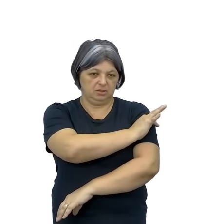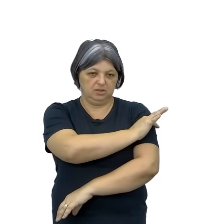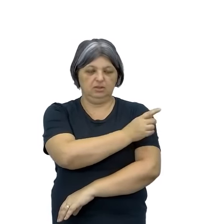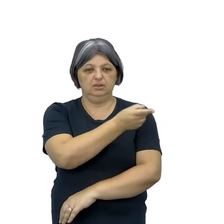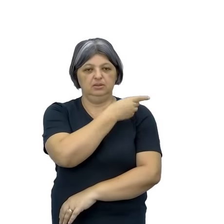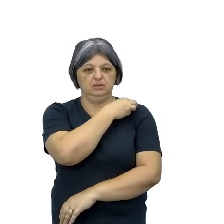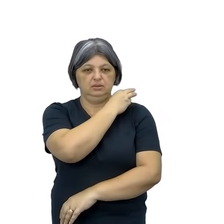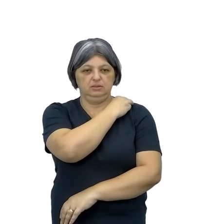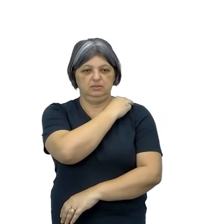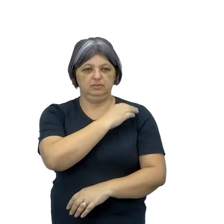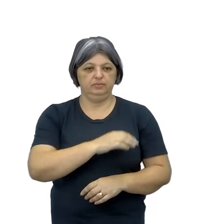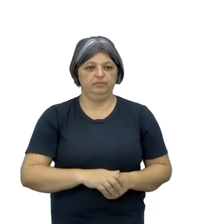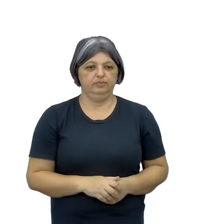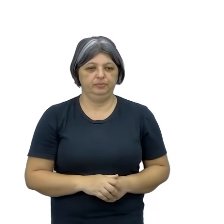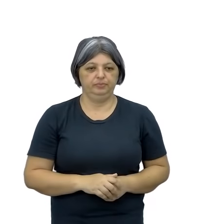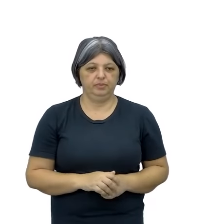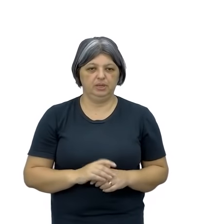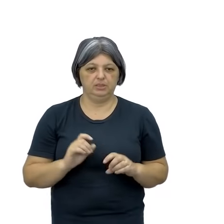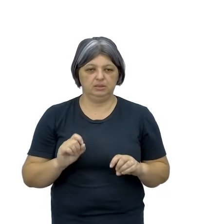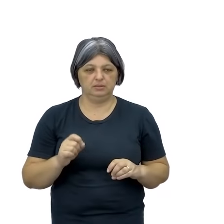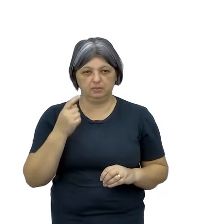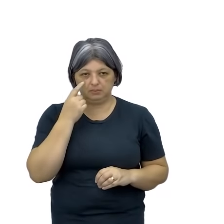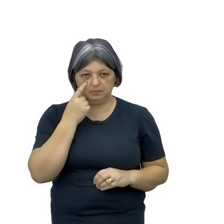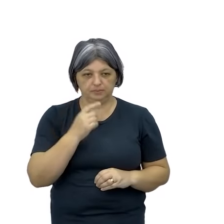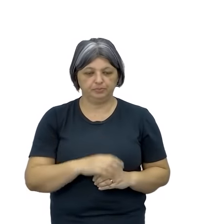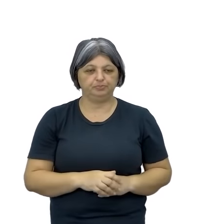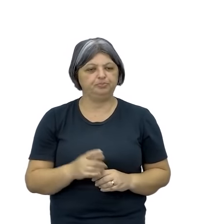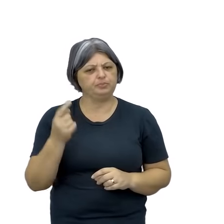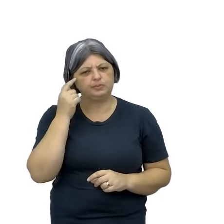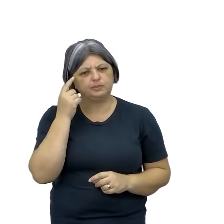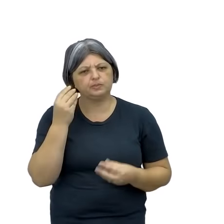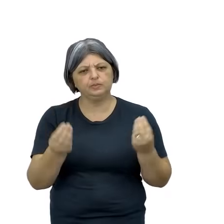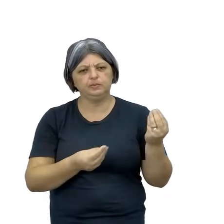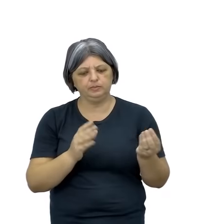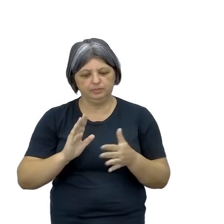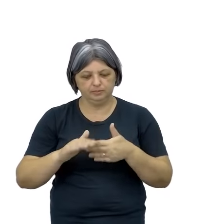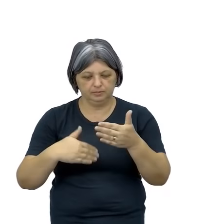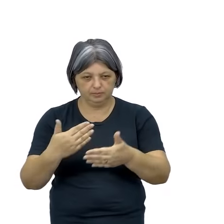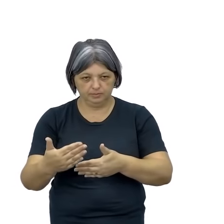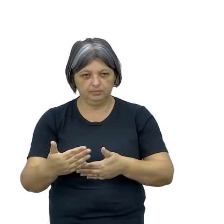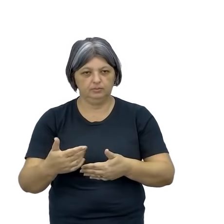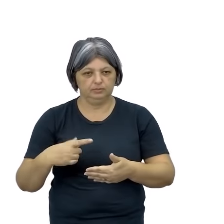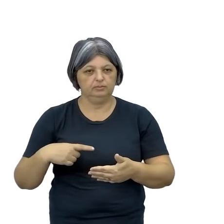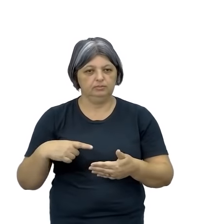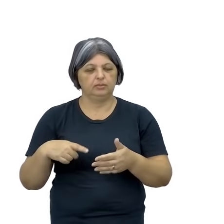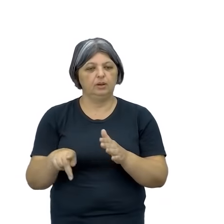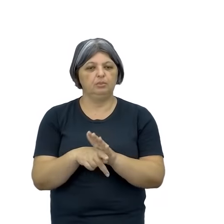também participam desse processo, né? E aqui pensando nas nossas sequências digitais